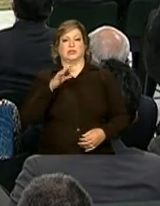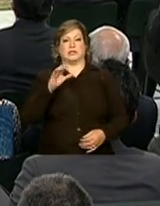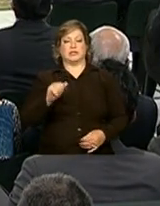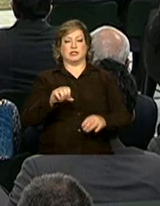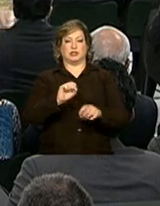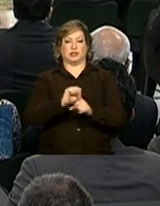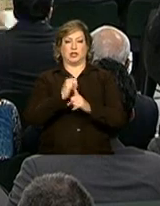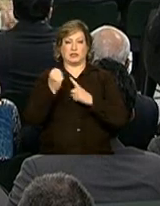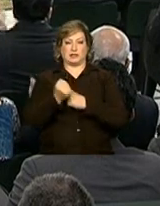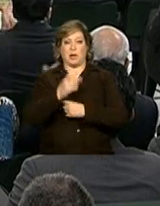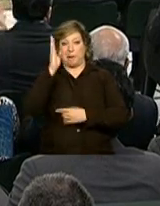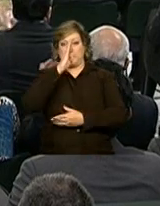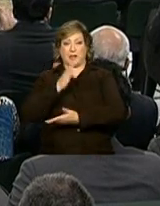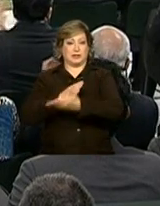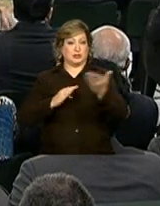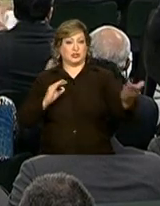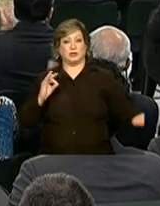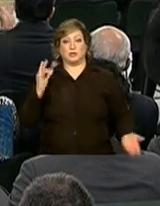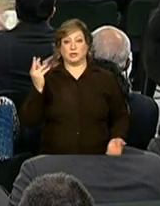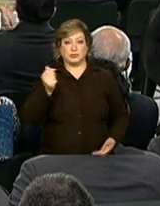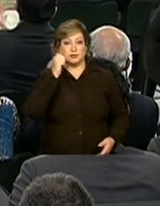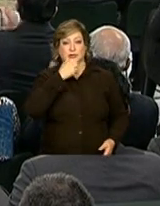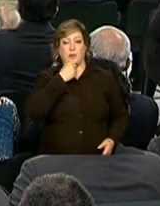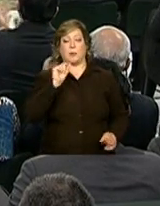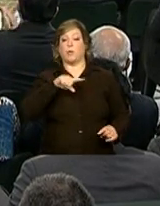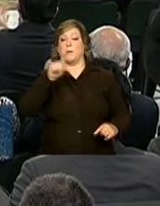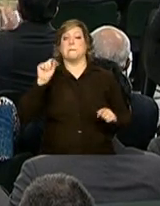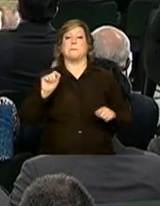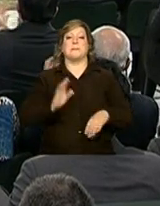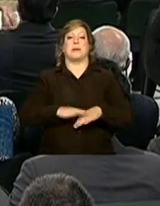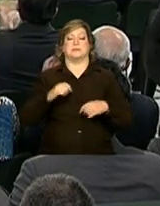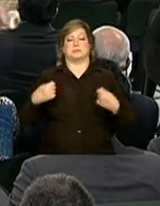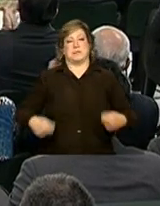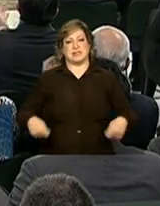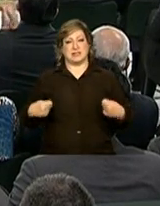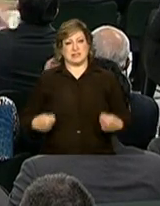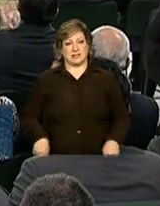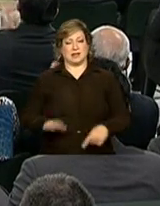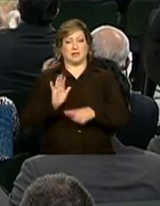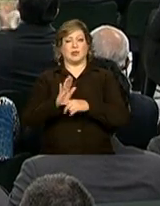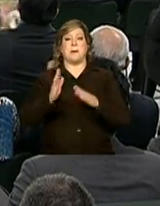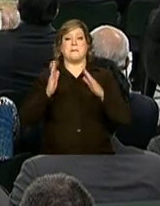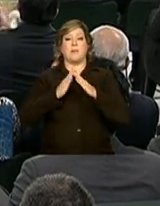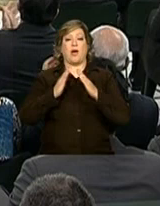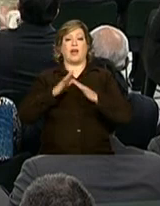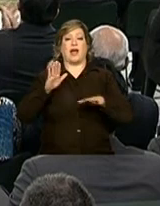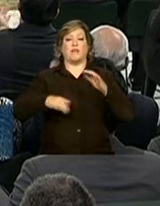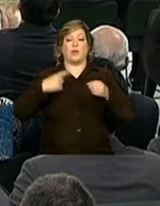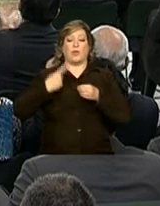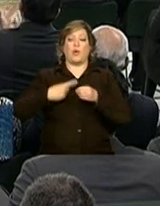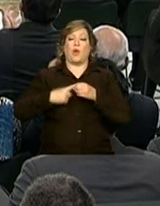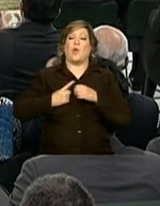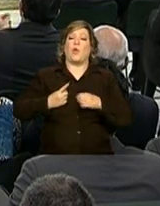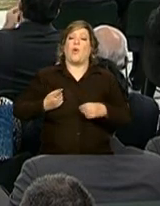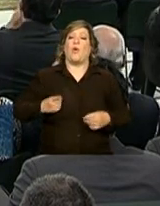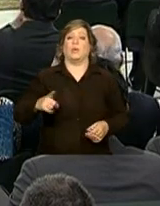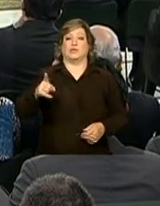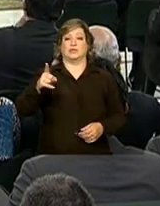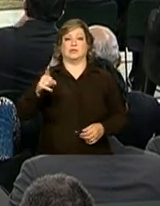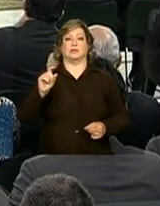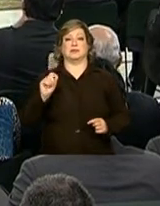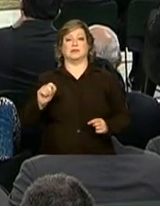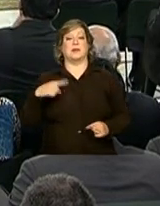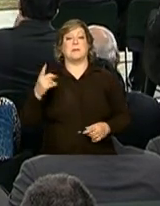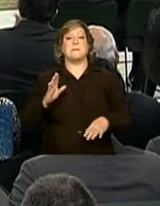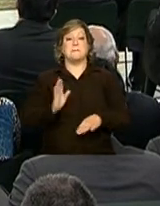brasileiros e brasileiras mais necessitados, que moram nos lugares mais longínquos, que